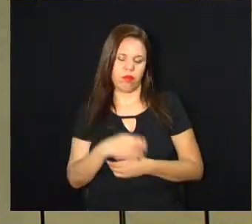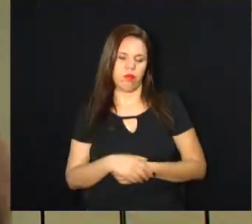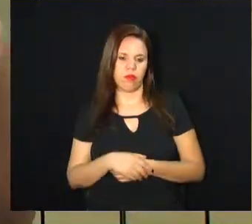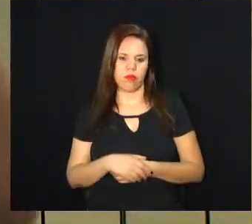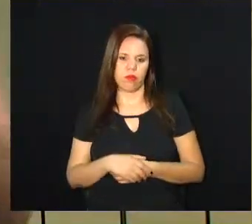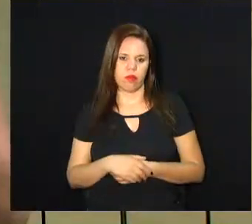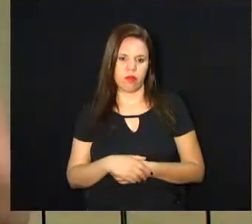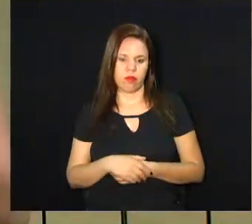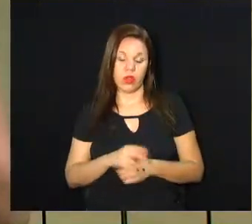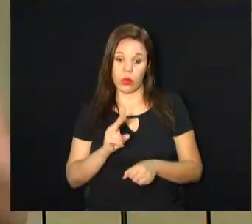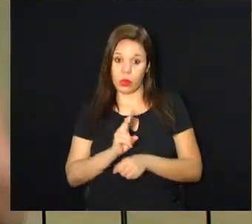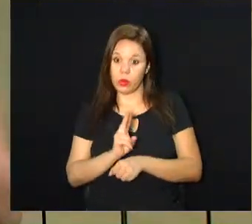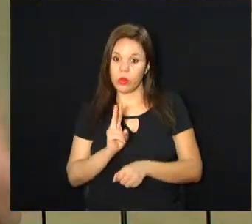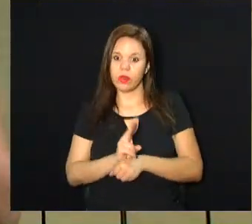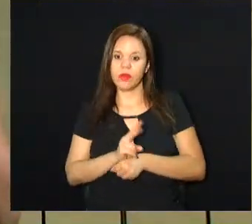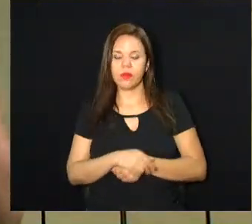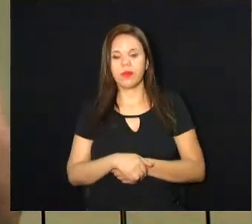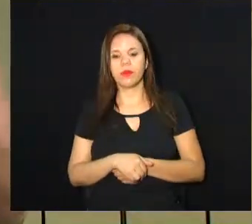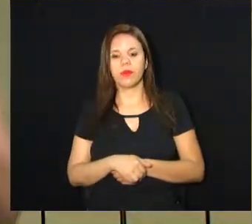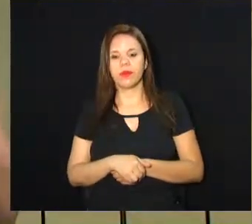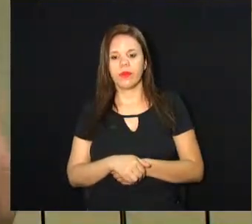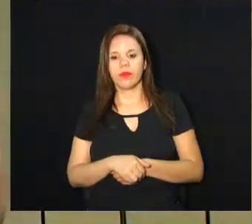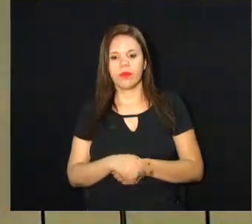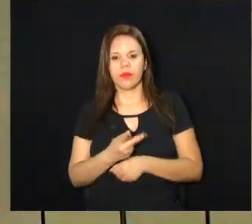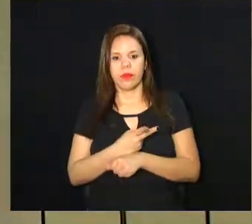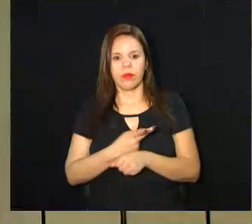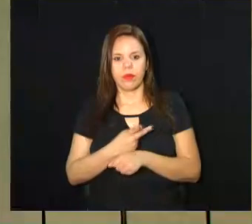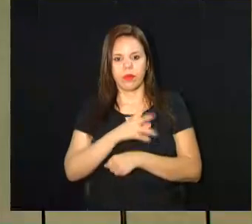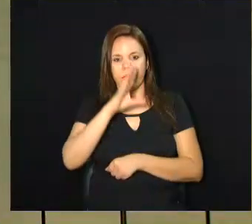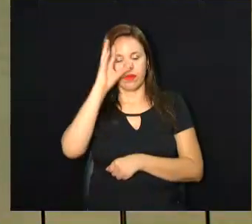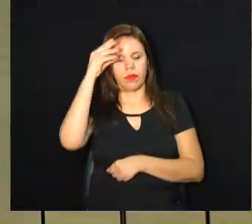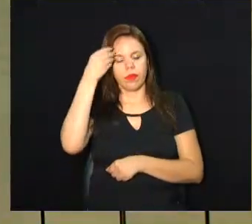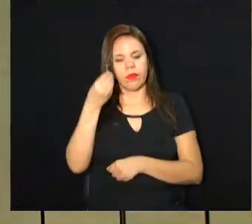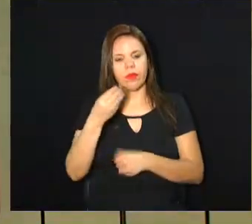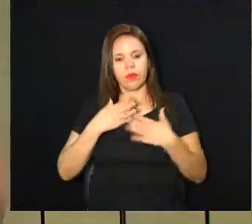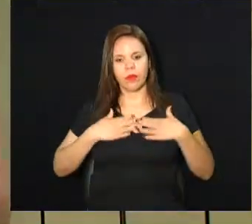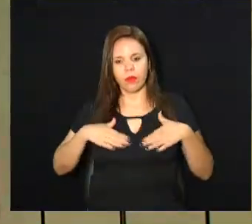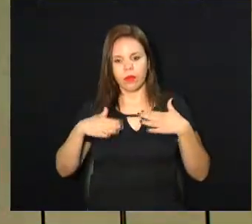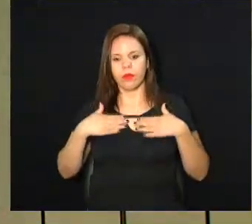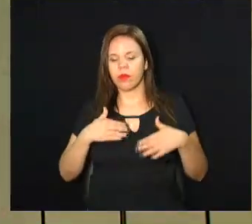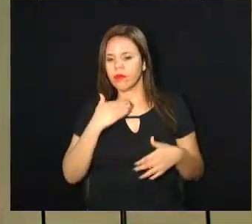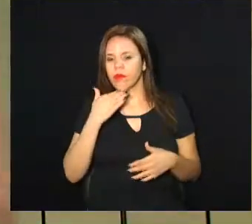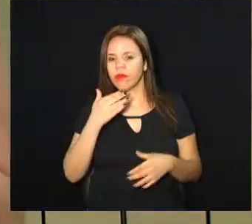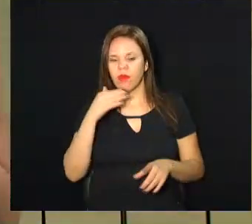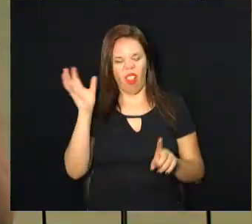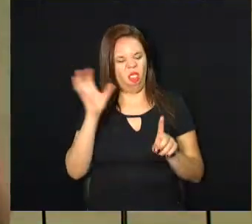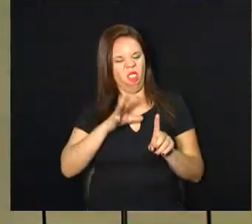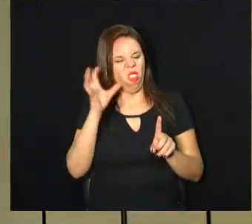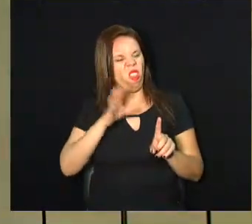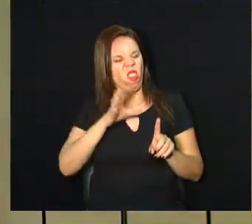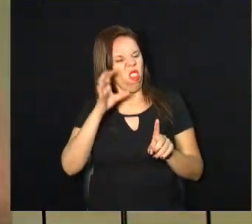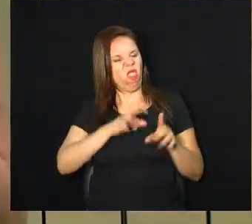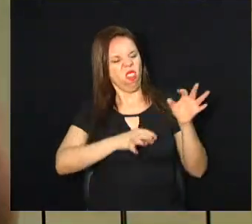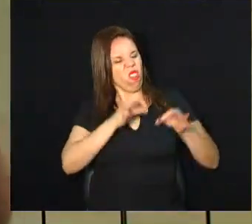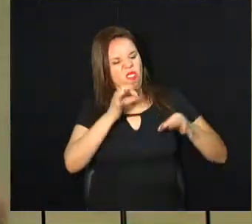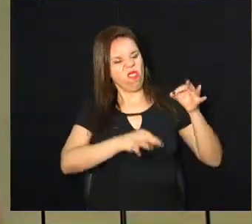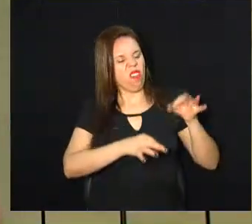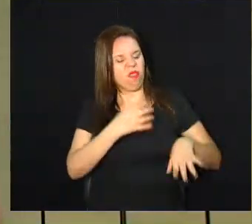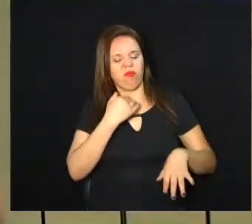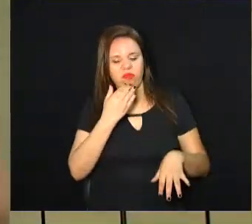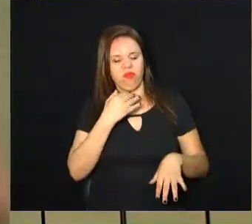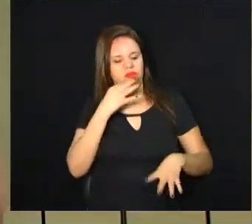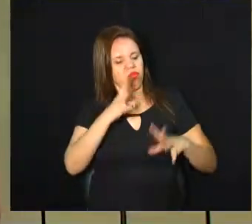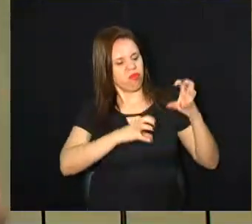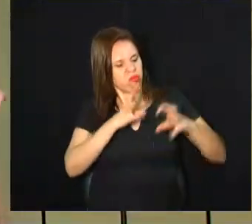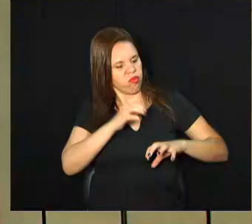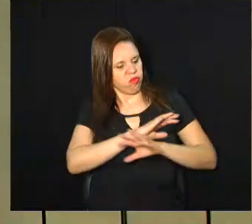adolescente e cuidar disso. Procurar entender, mas isso com calma. Não adianta apontar o dedo, não adianta julgar, não adianta brigar,